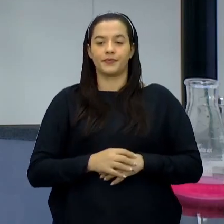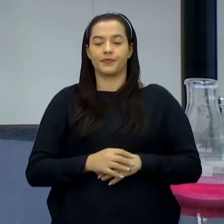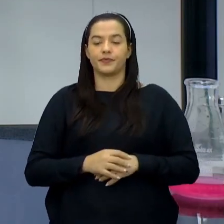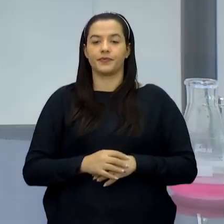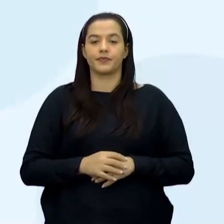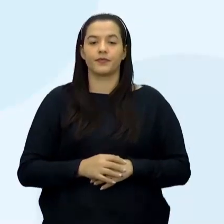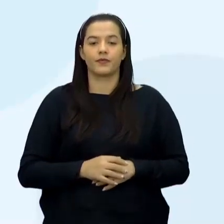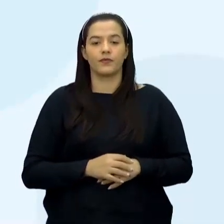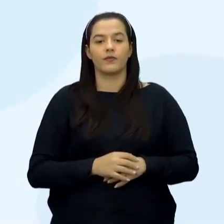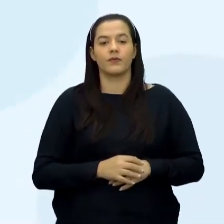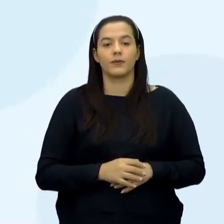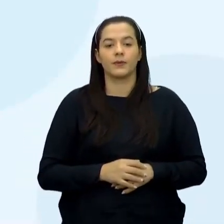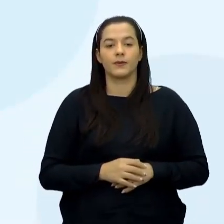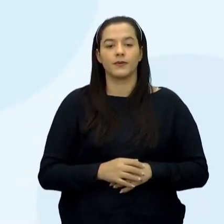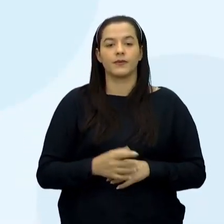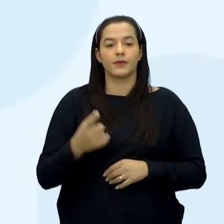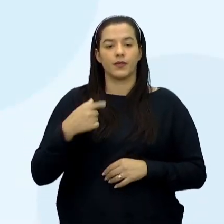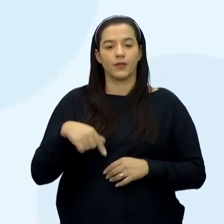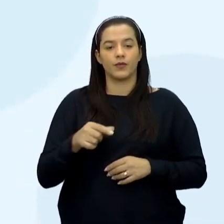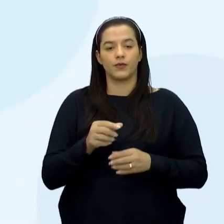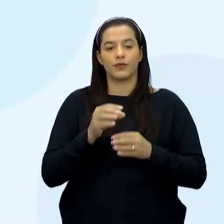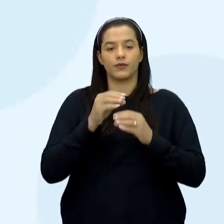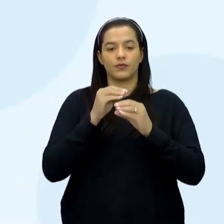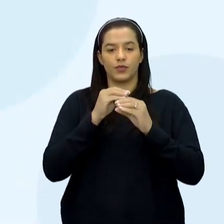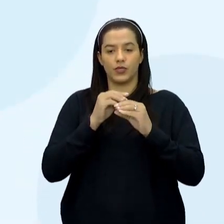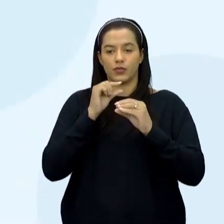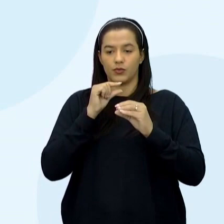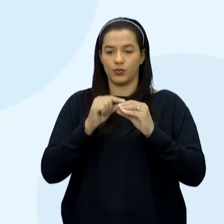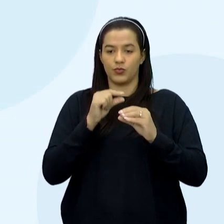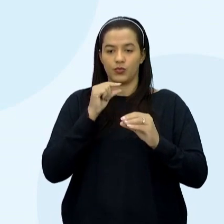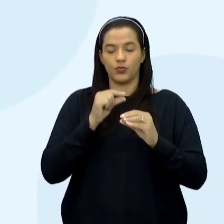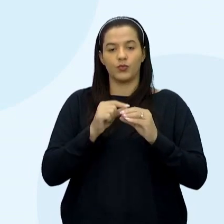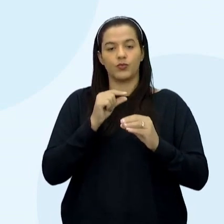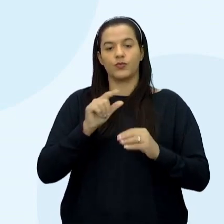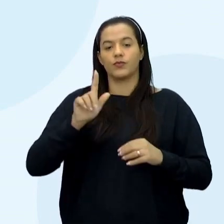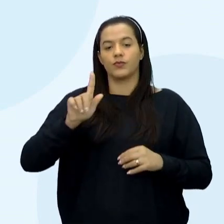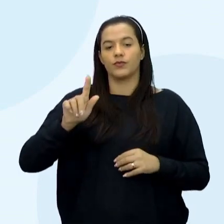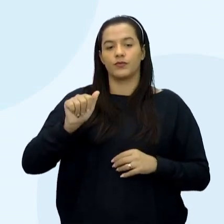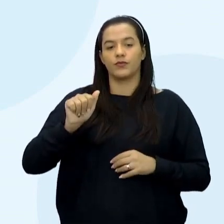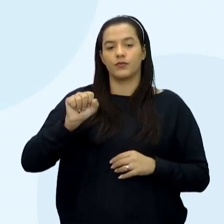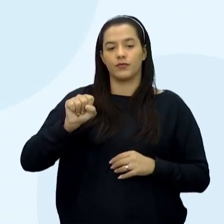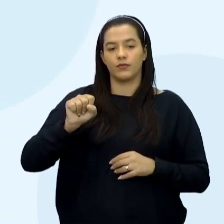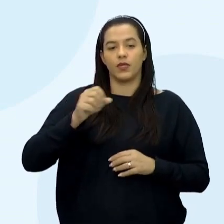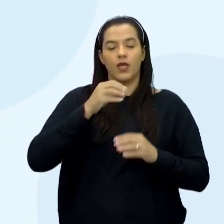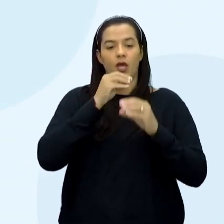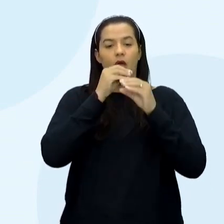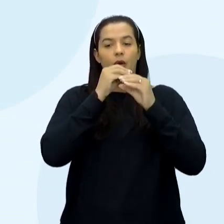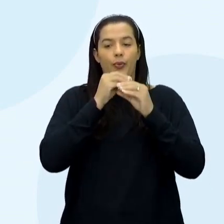eu sopro o gás carbônico, ele vai...